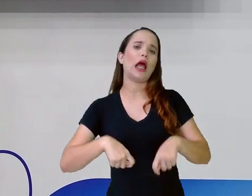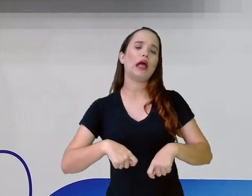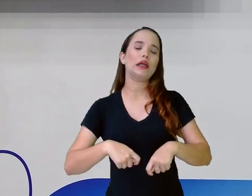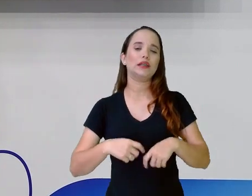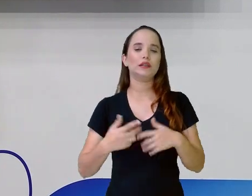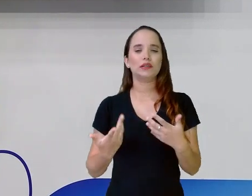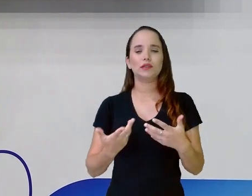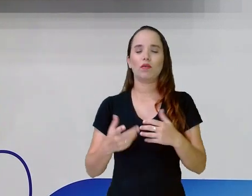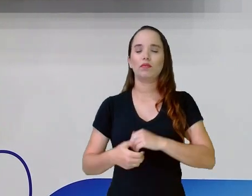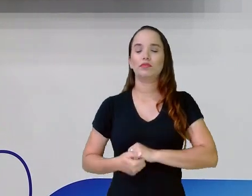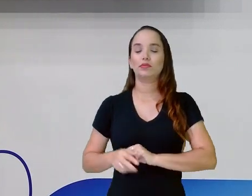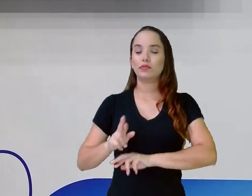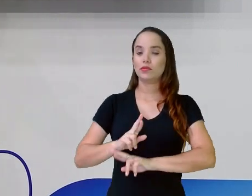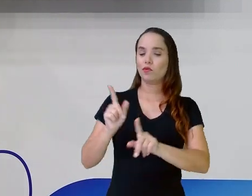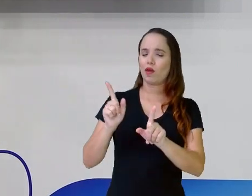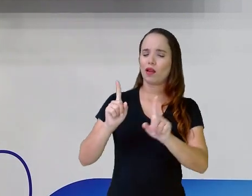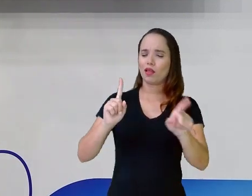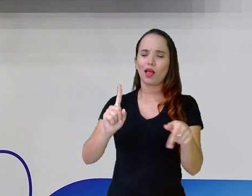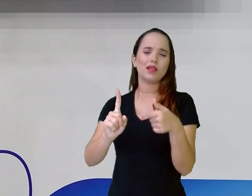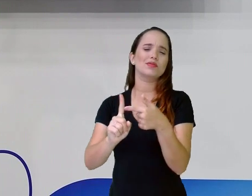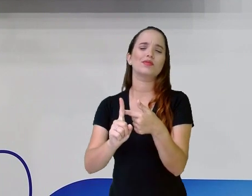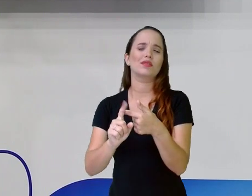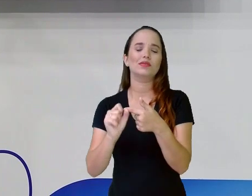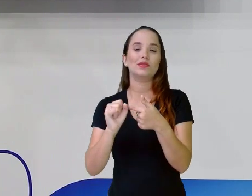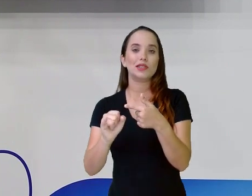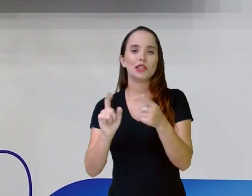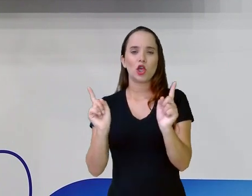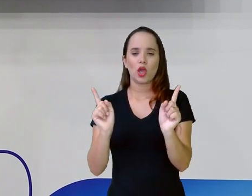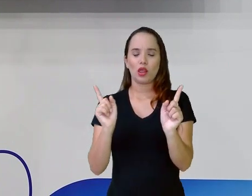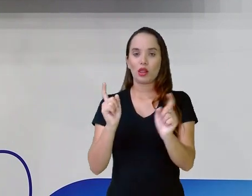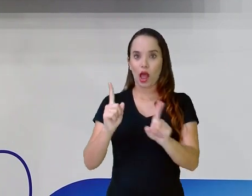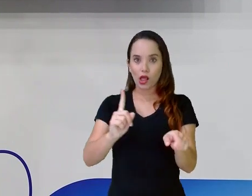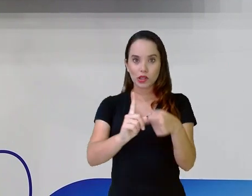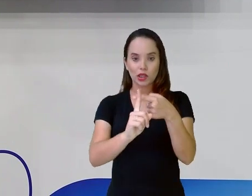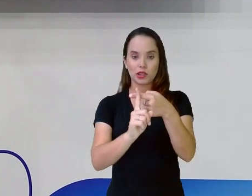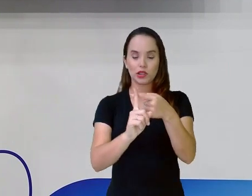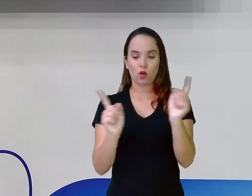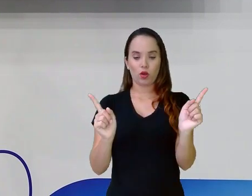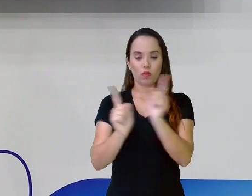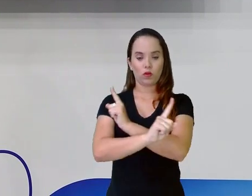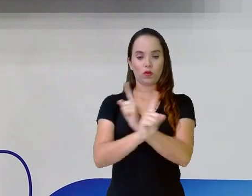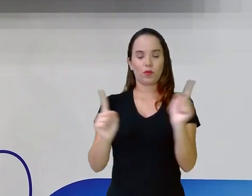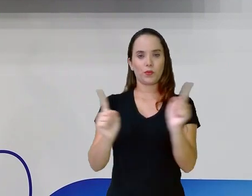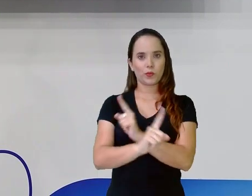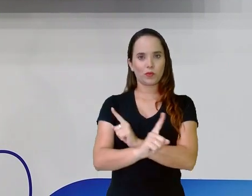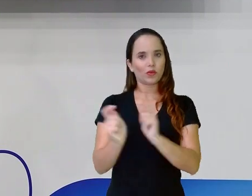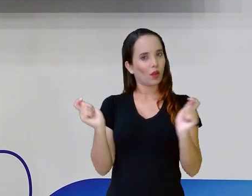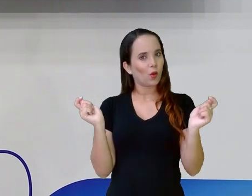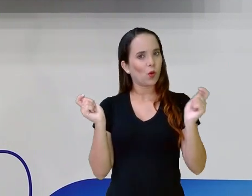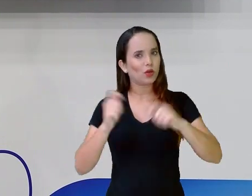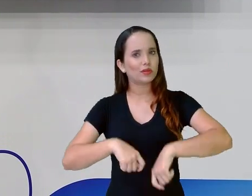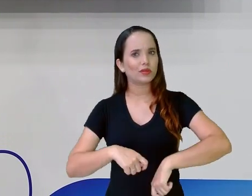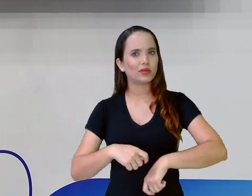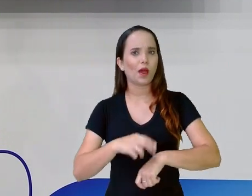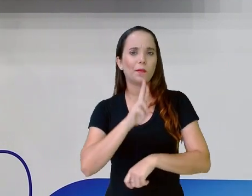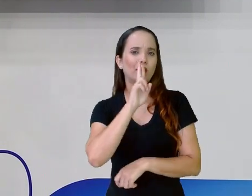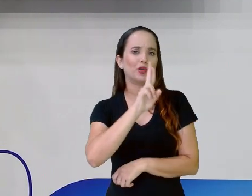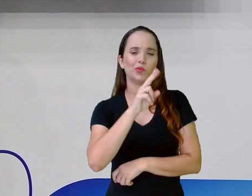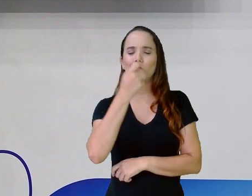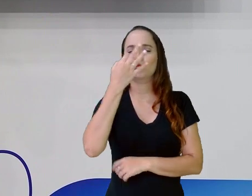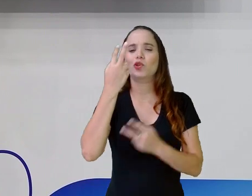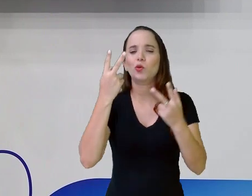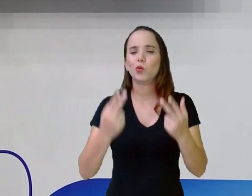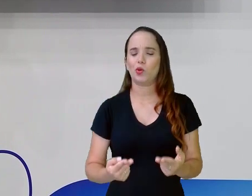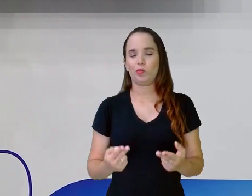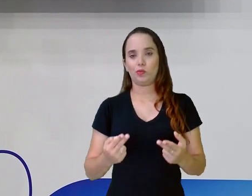da adição, por exemplo. Se eu trocar a ordem das minhas parcelas, eu consigo encontrar o mesmo resultado. Com